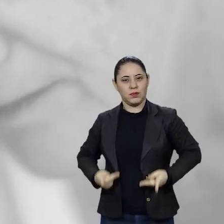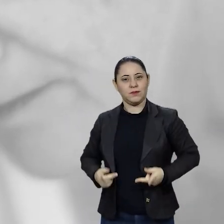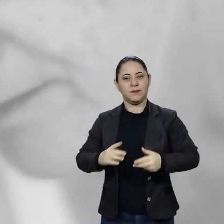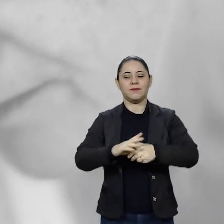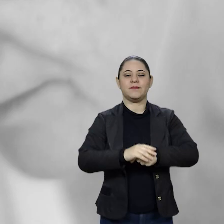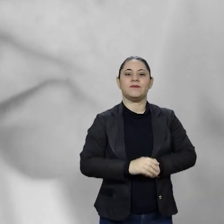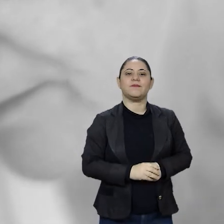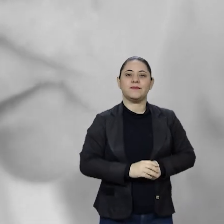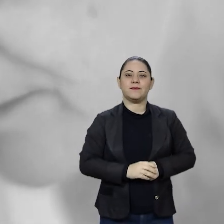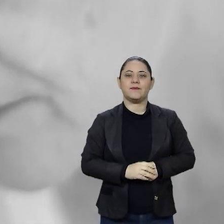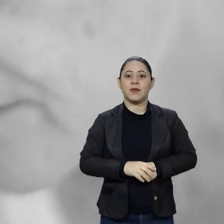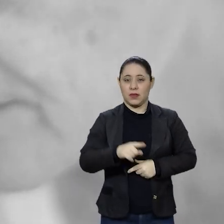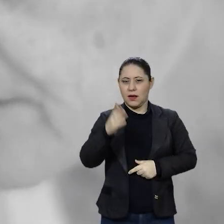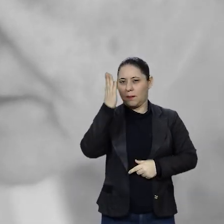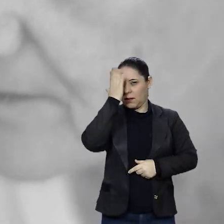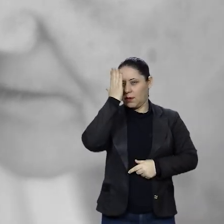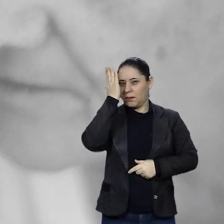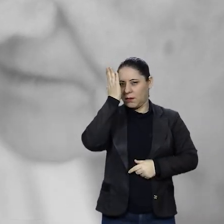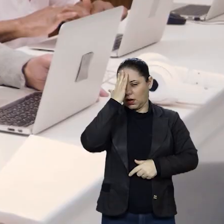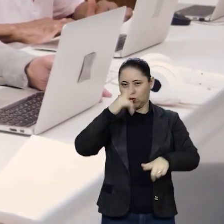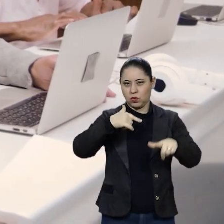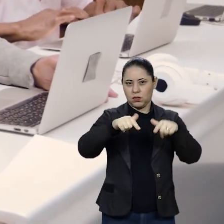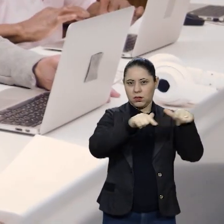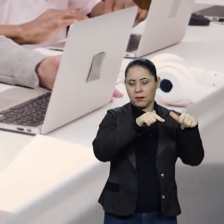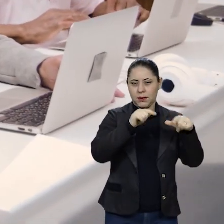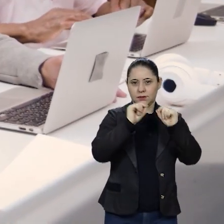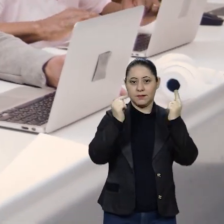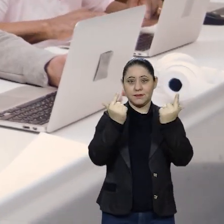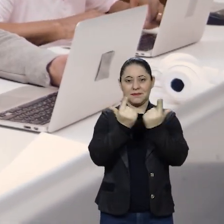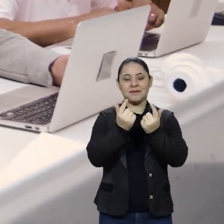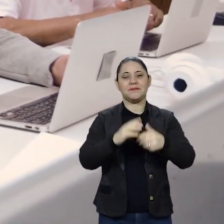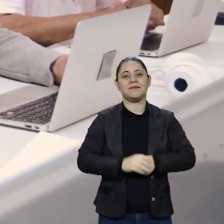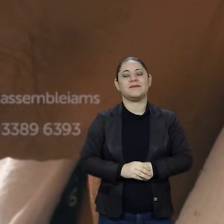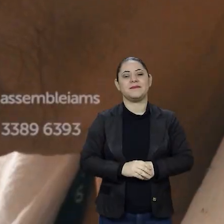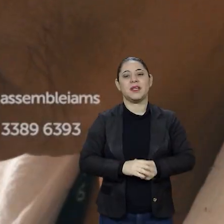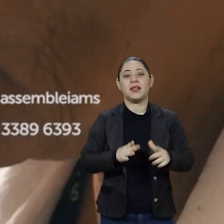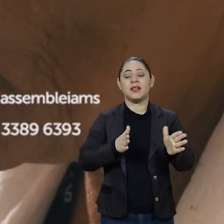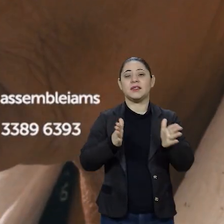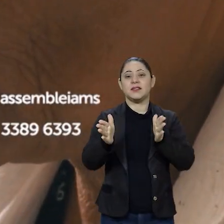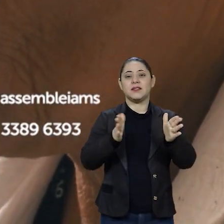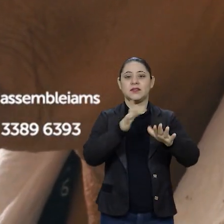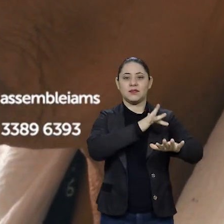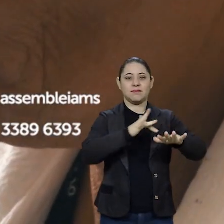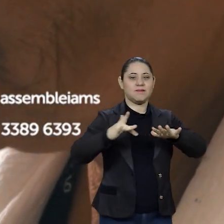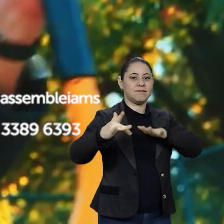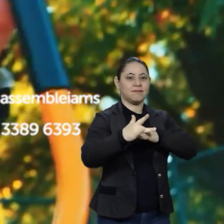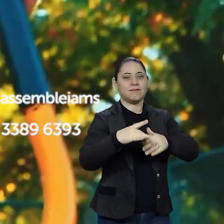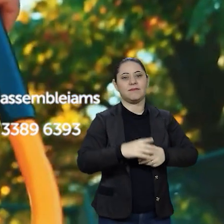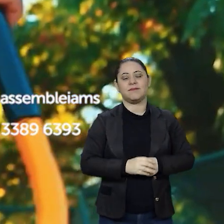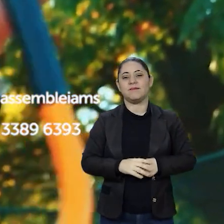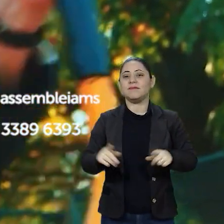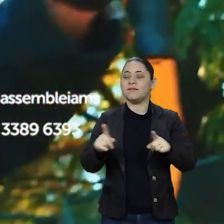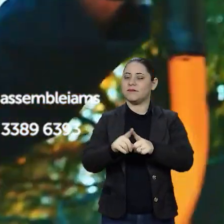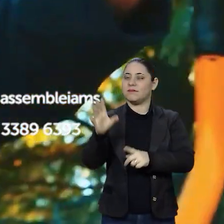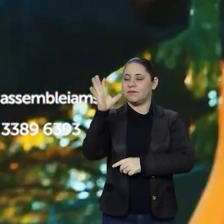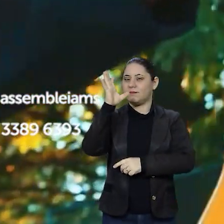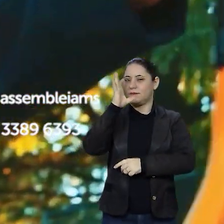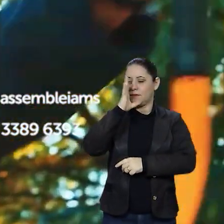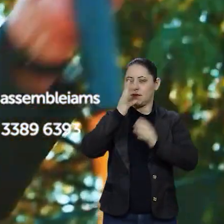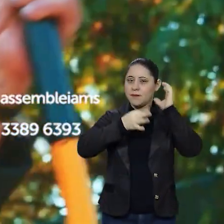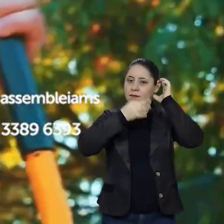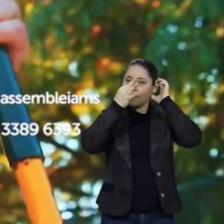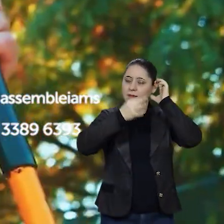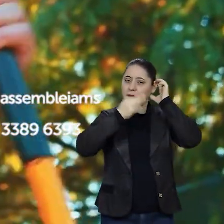humanos. Para saber mais sobre o trabalho da Assembleia Legislativa, acesse nossas mídias sociais e acompanhe